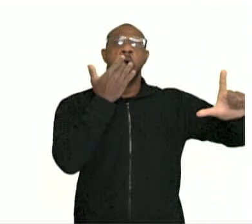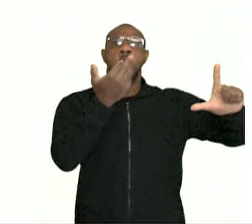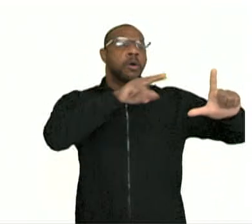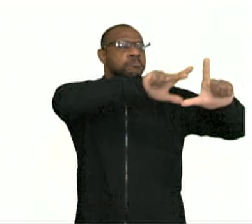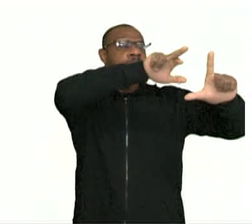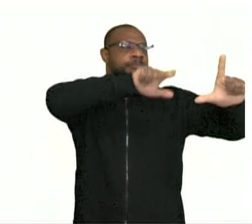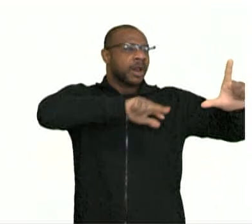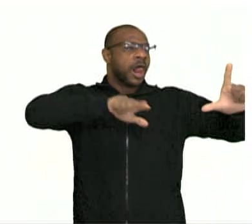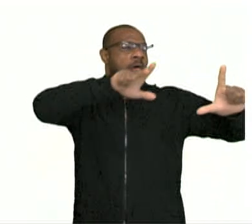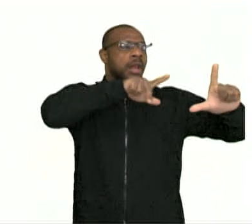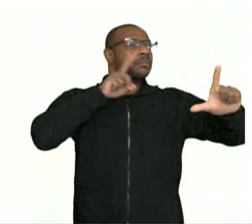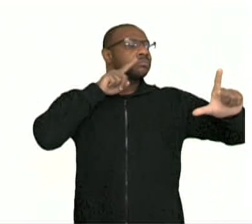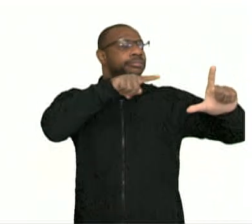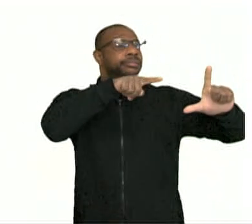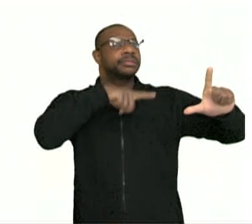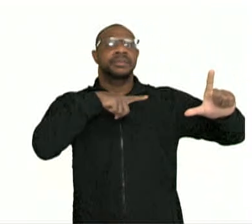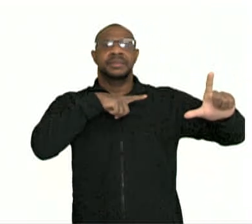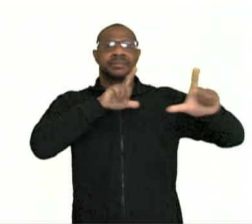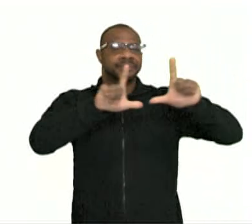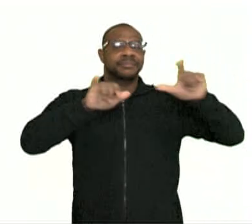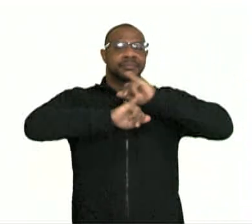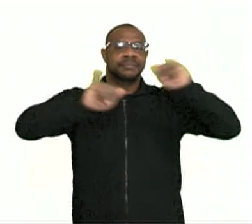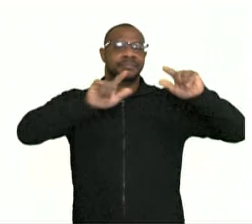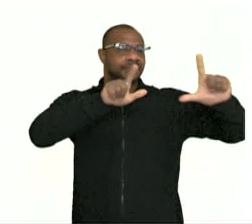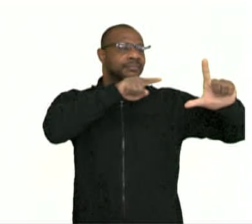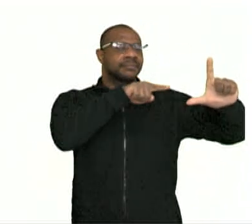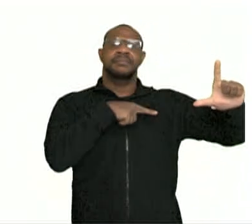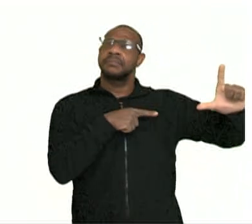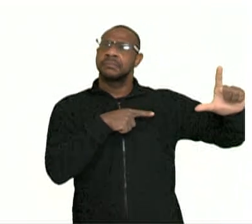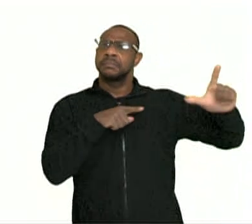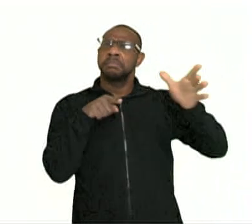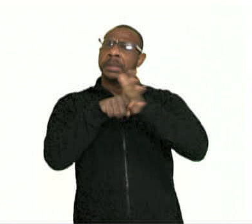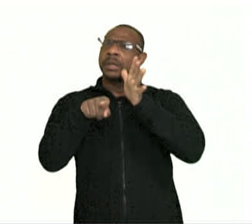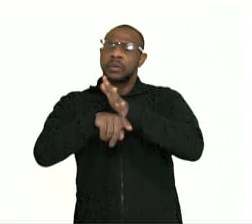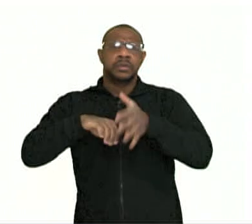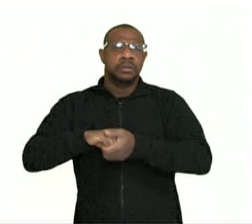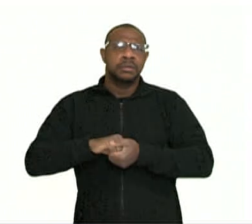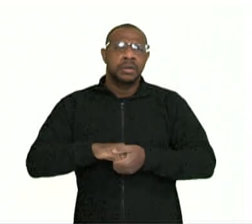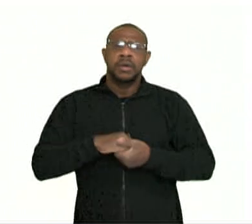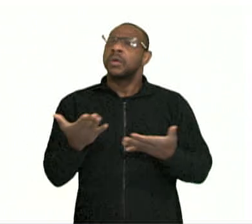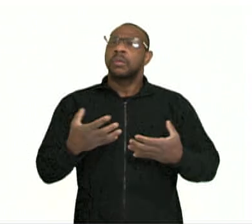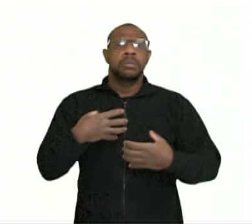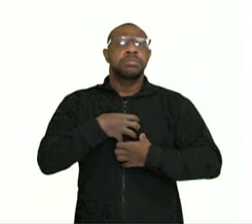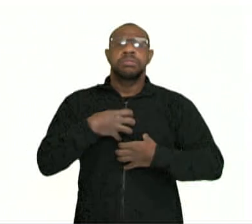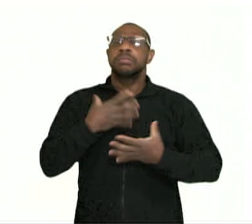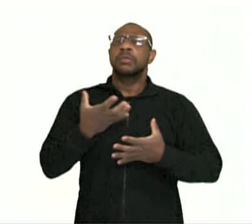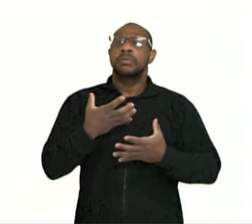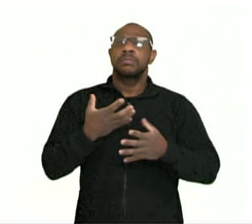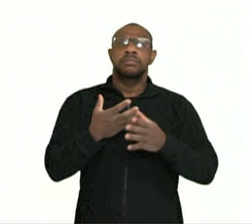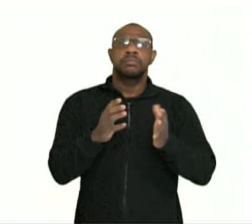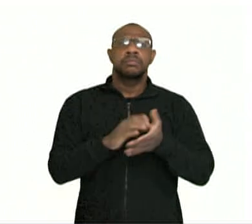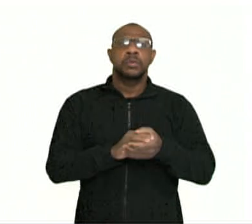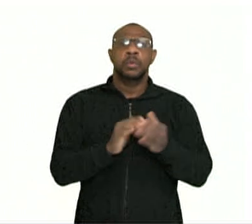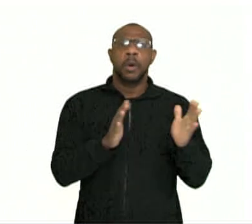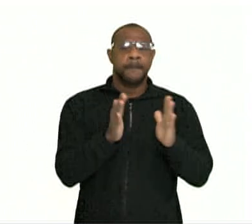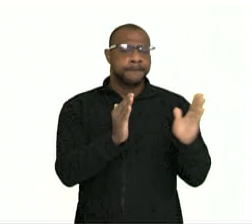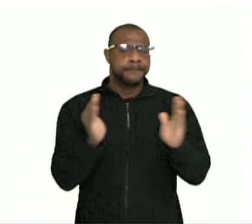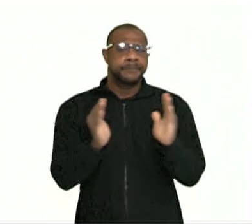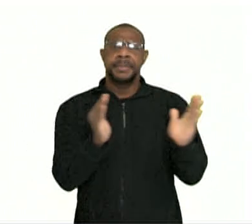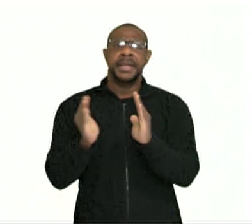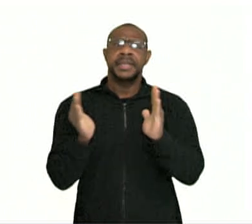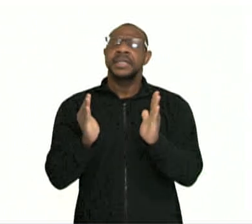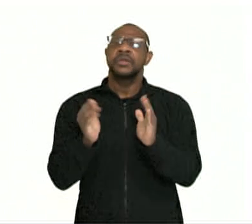colorido, né, que está nesse panfleto. Eu te pergunto, qual é o modo verbal escolhido para o panfleto